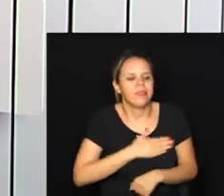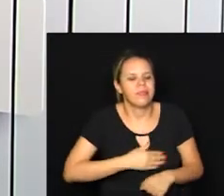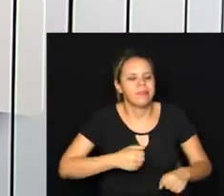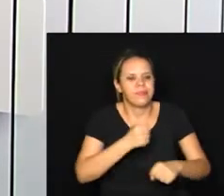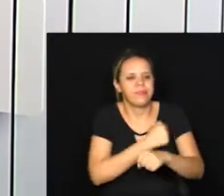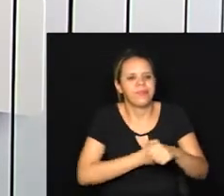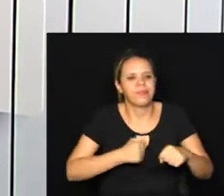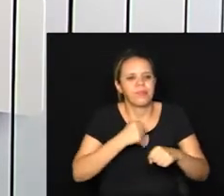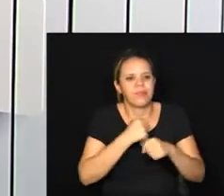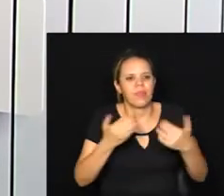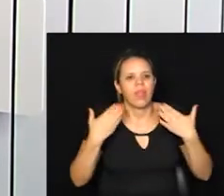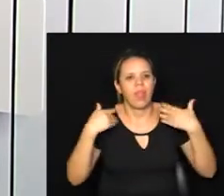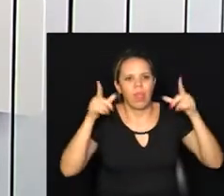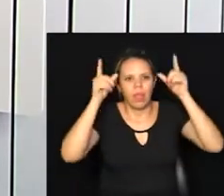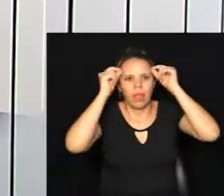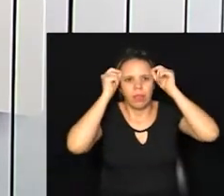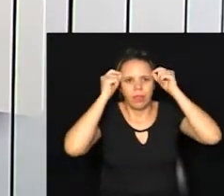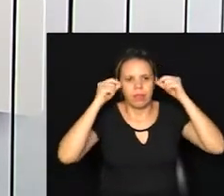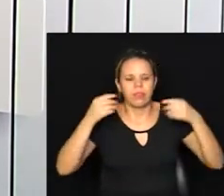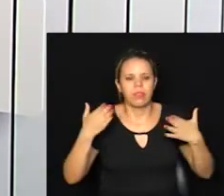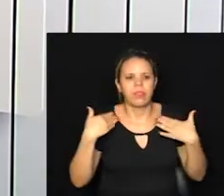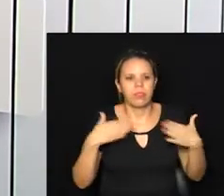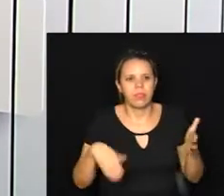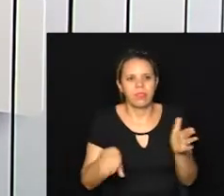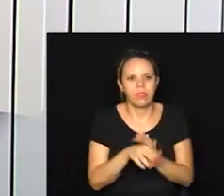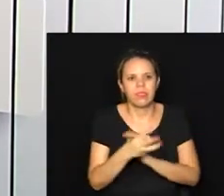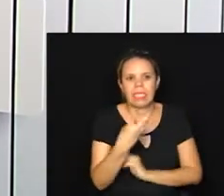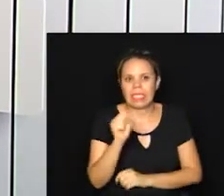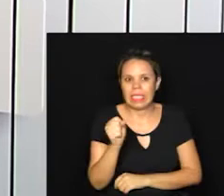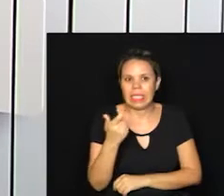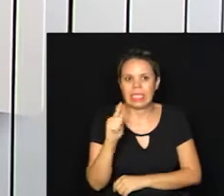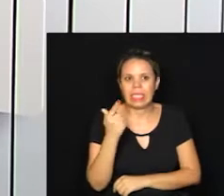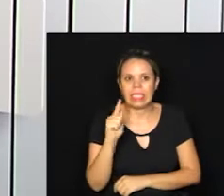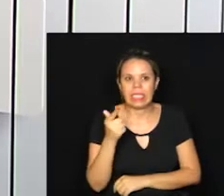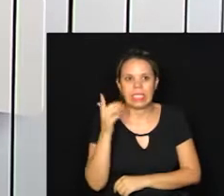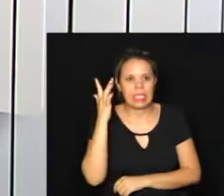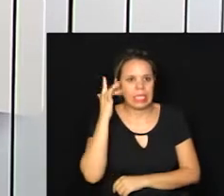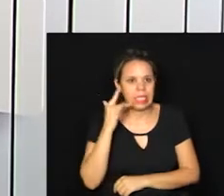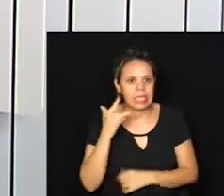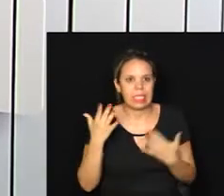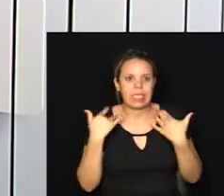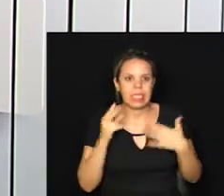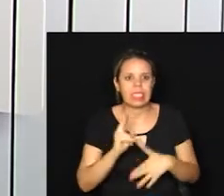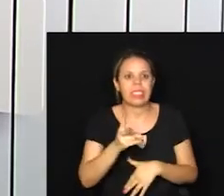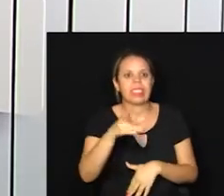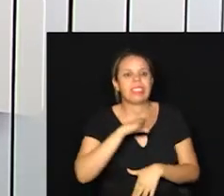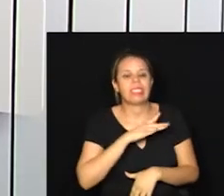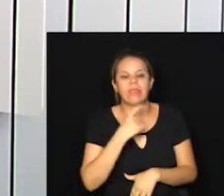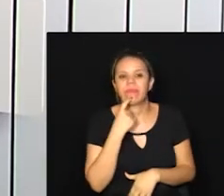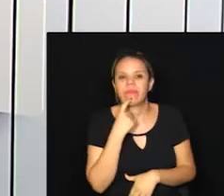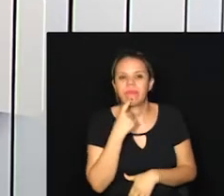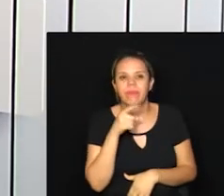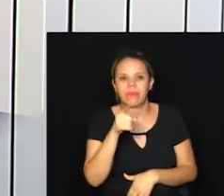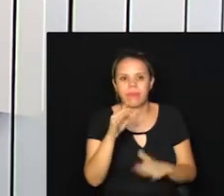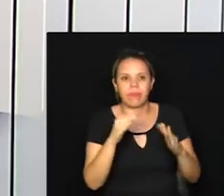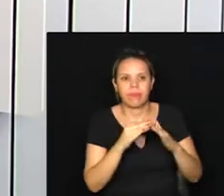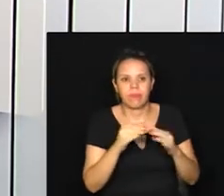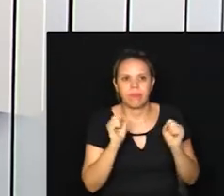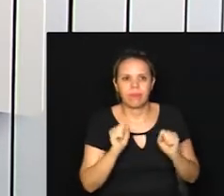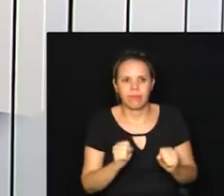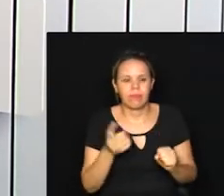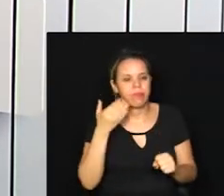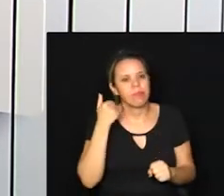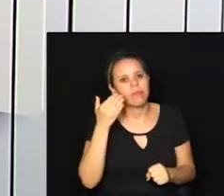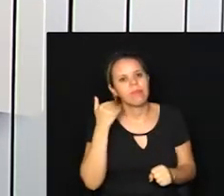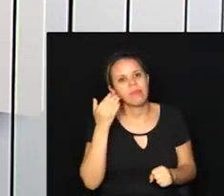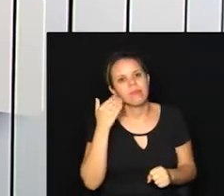receita refrescante neste calor que pode chegar a 38 graus. Amanhã o calor permanece na cidade de Campinas, então você aí de casa pode